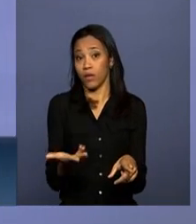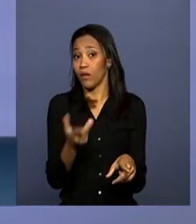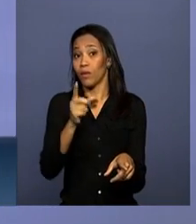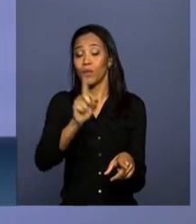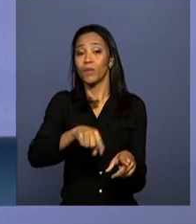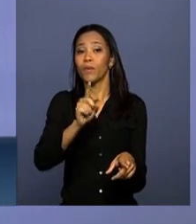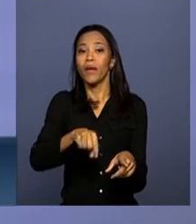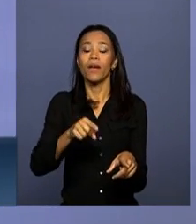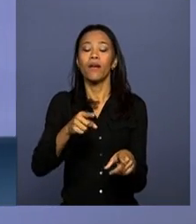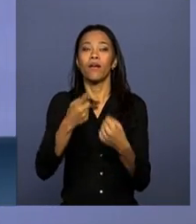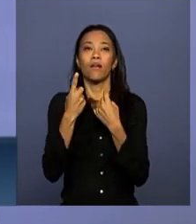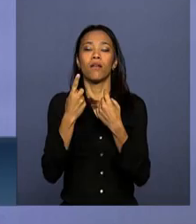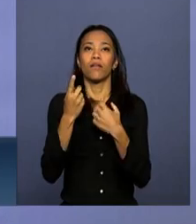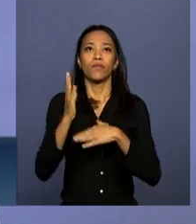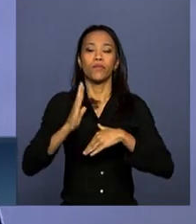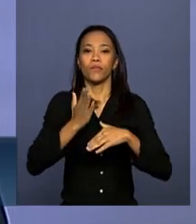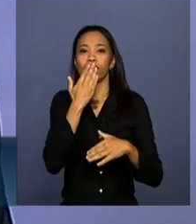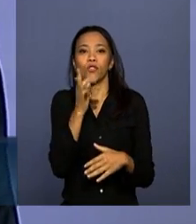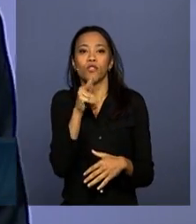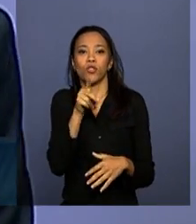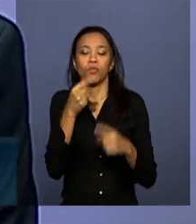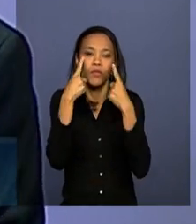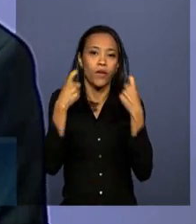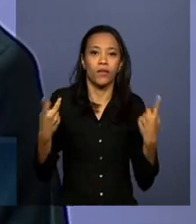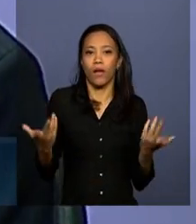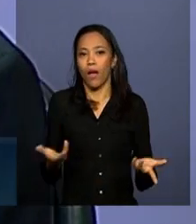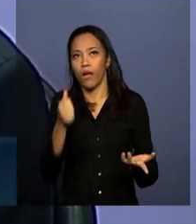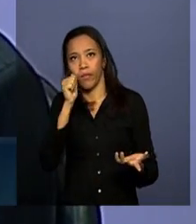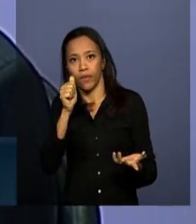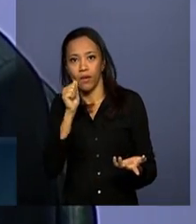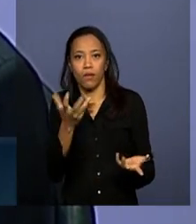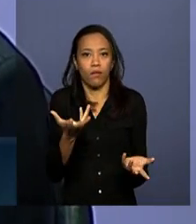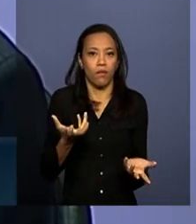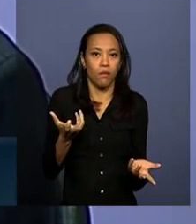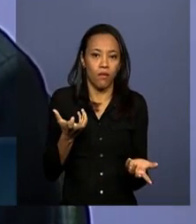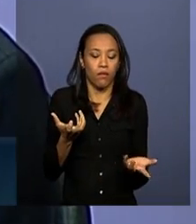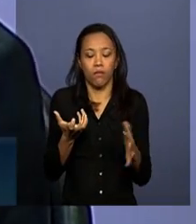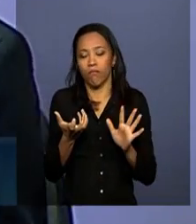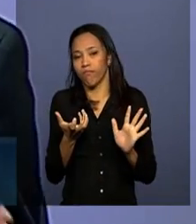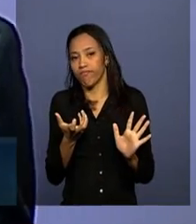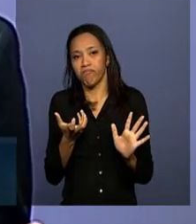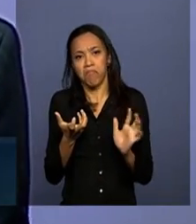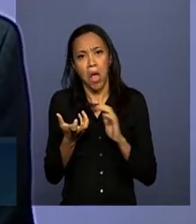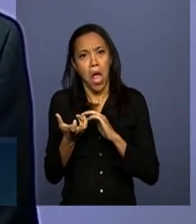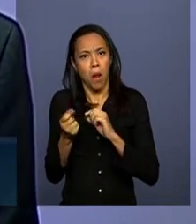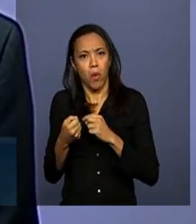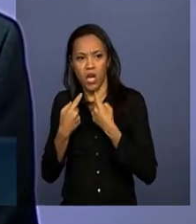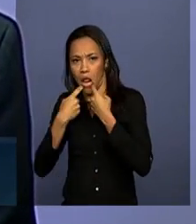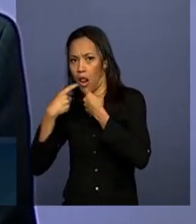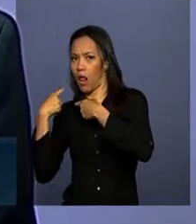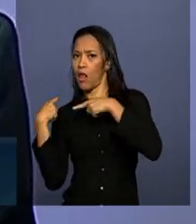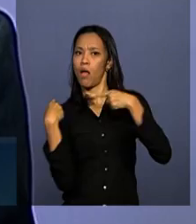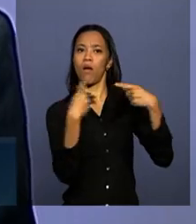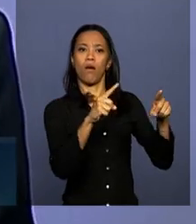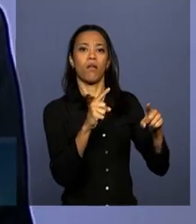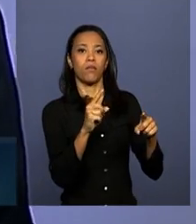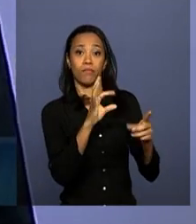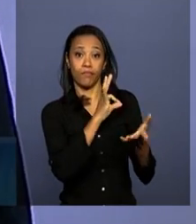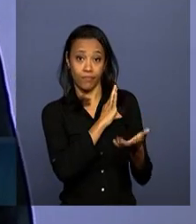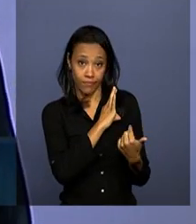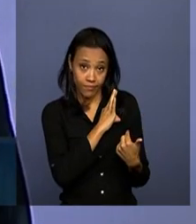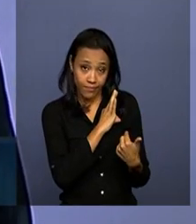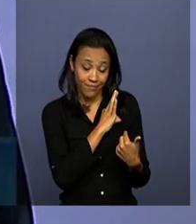uma dimensão de violência que a gente diz assim, ah, se a mulher quiser, ela denuncia. Existe todo